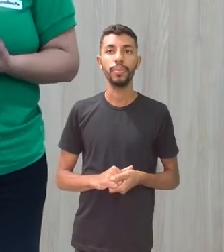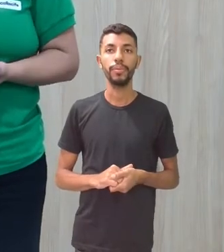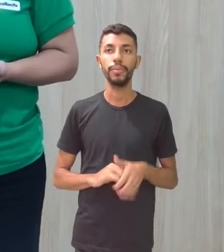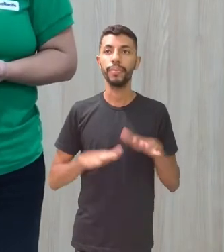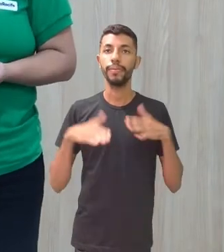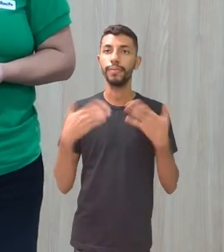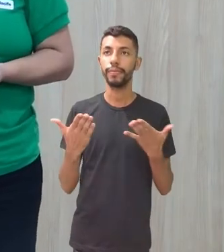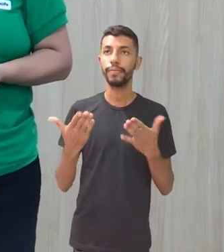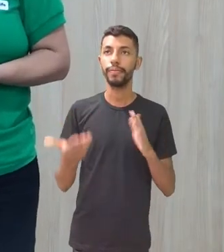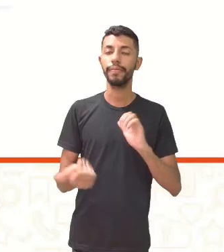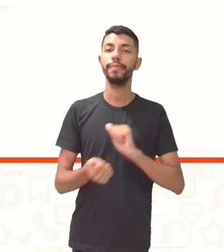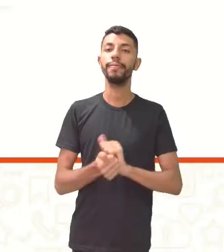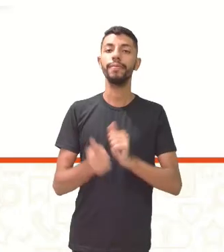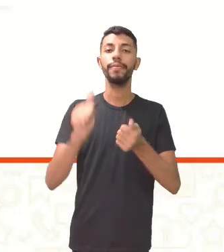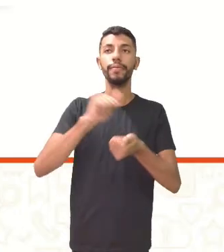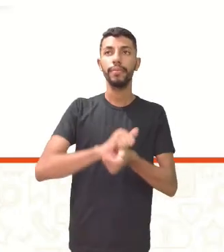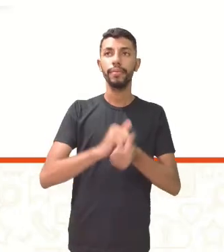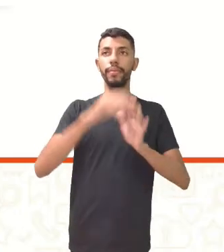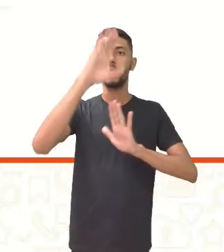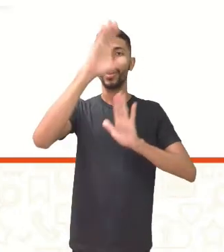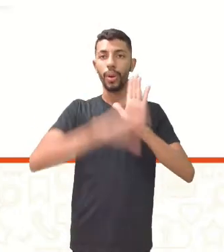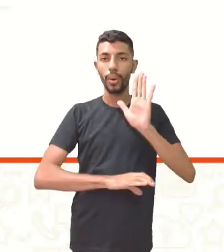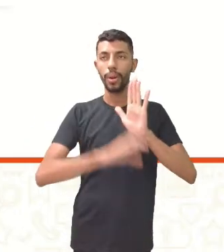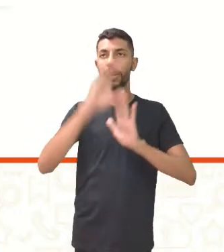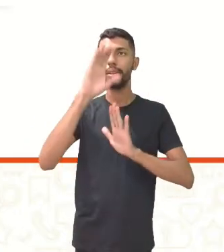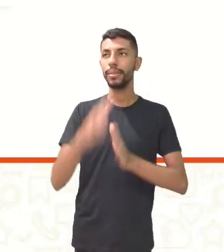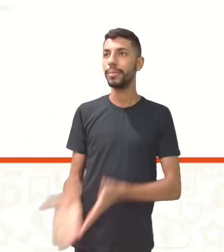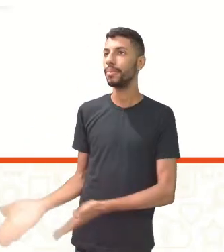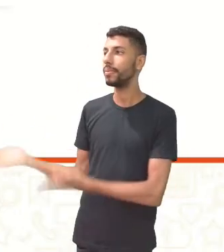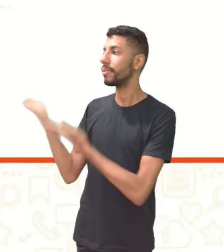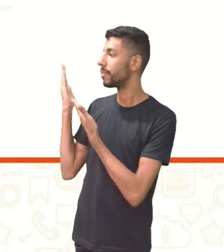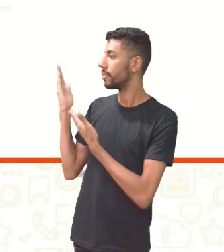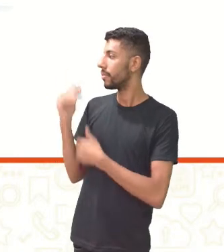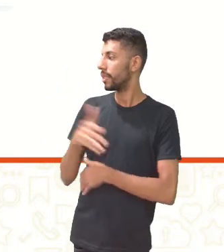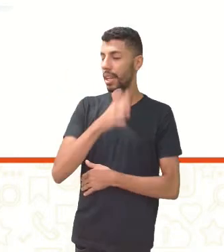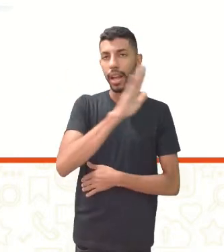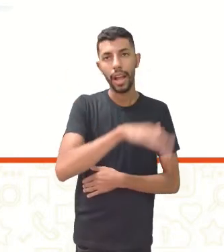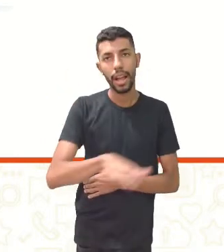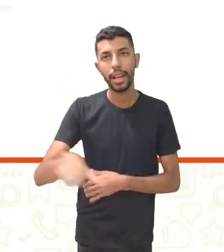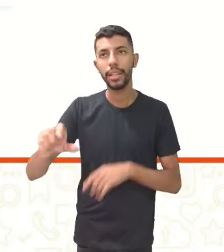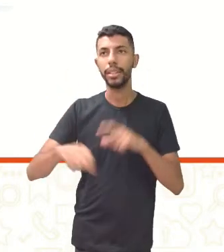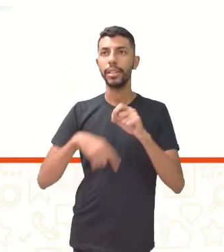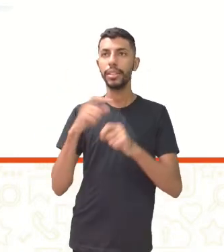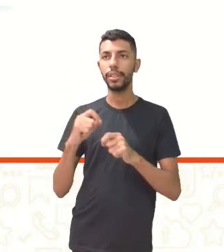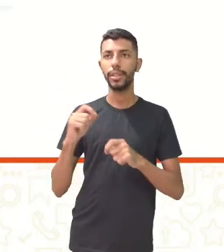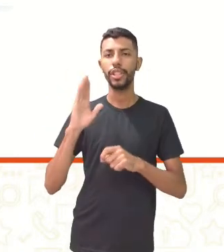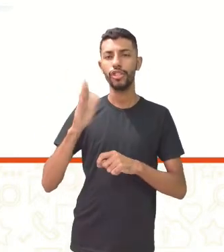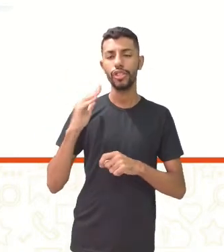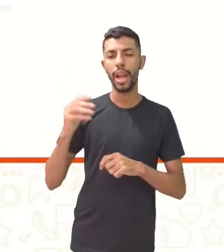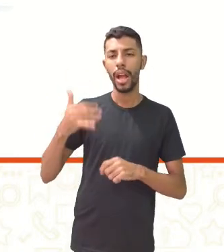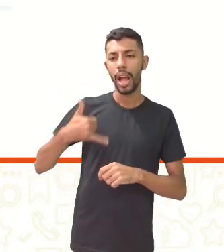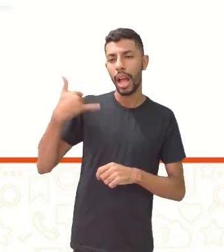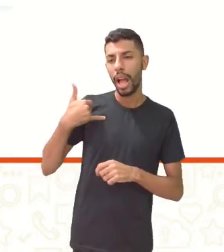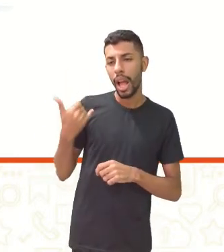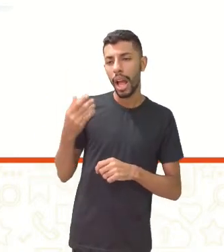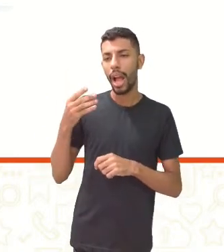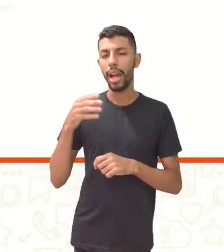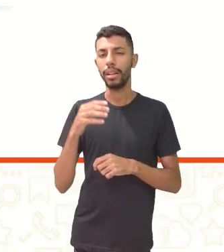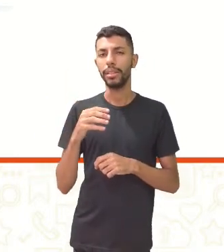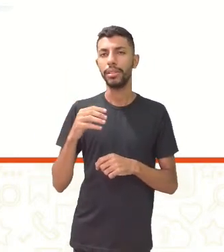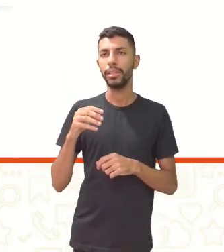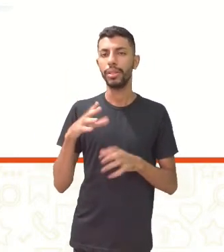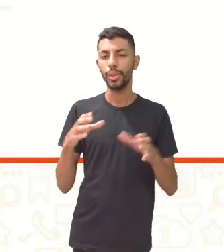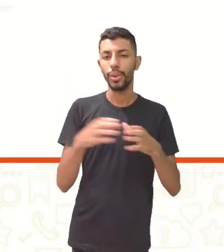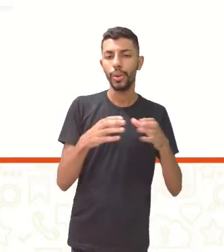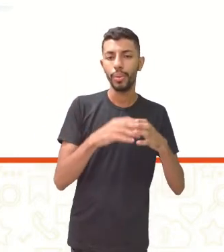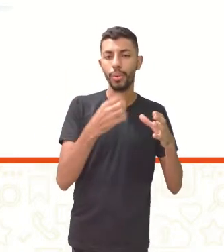E as adaptações curriculares, não é? Quando as crianças um pouquinho maior, ali no grupo 4, no grupo 5, já tem